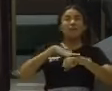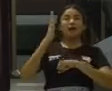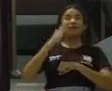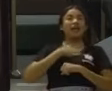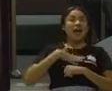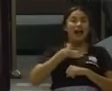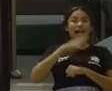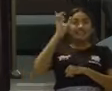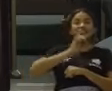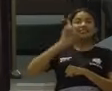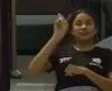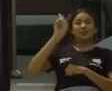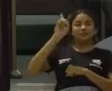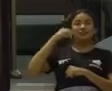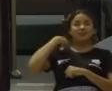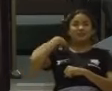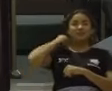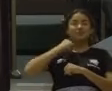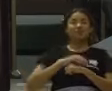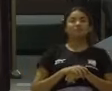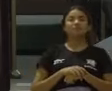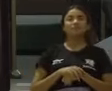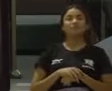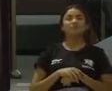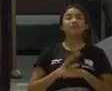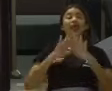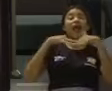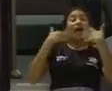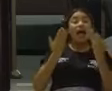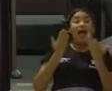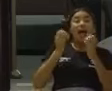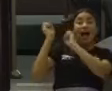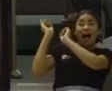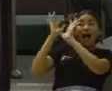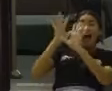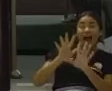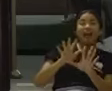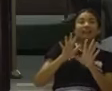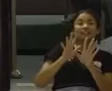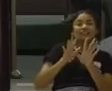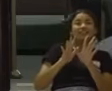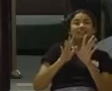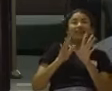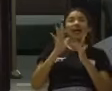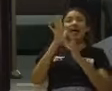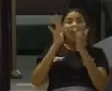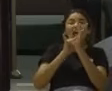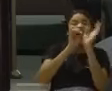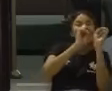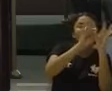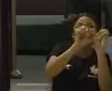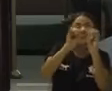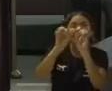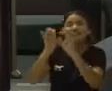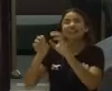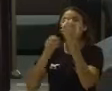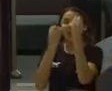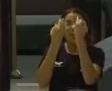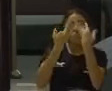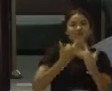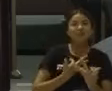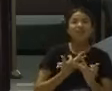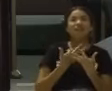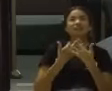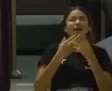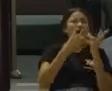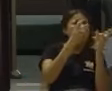gerar o verbo abastecer. Quando ele diz, a minha graça te basta, ele está ensinando, sem você perceber,